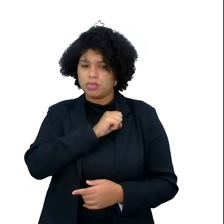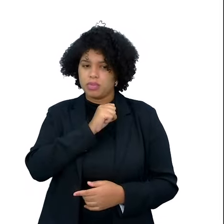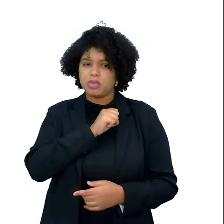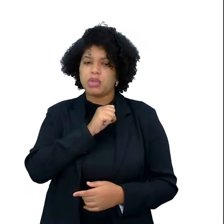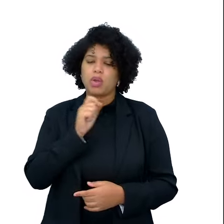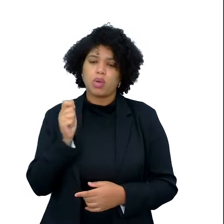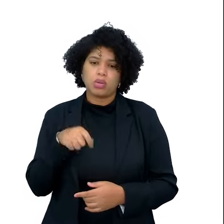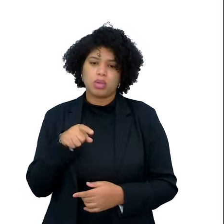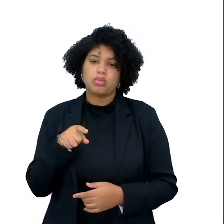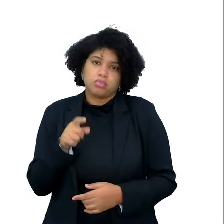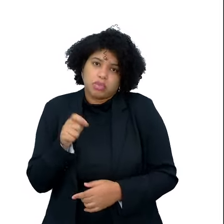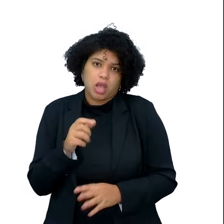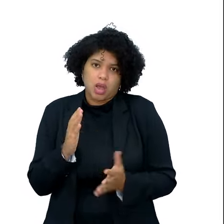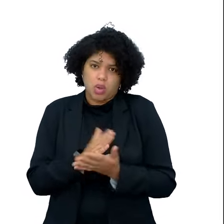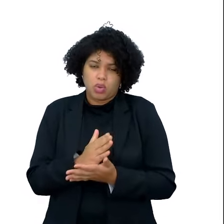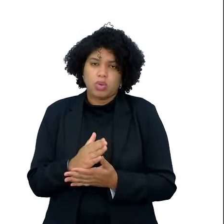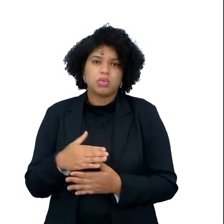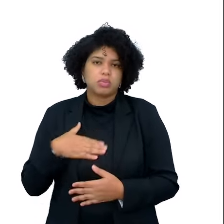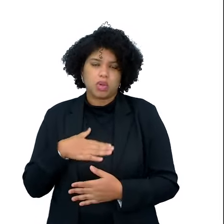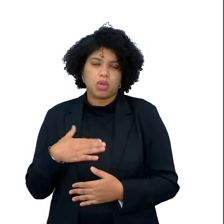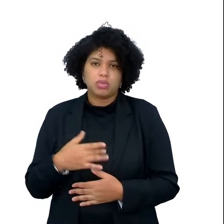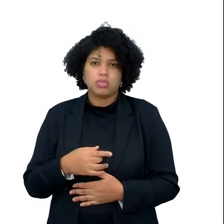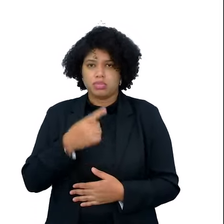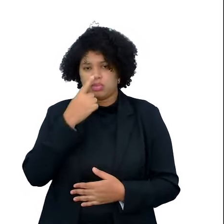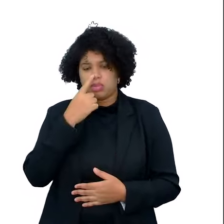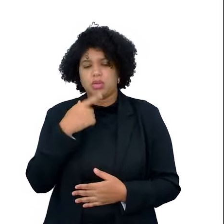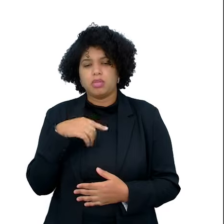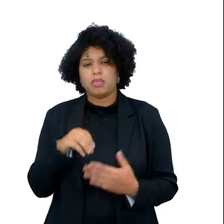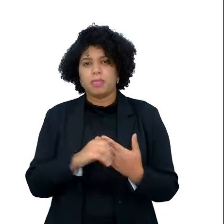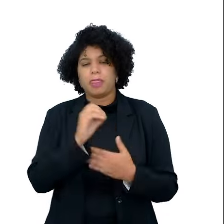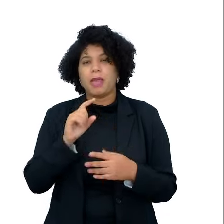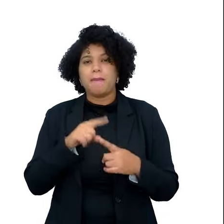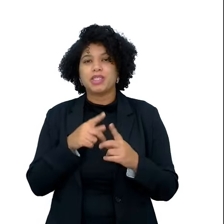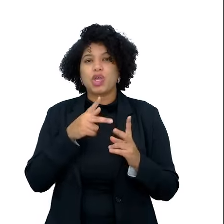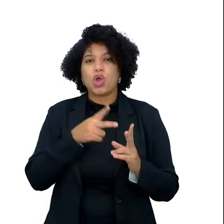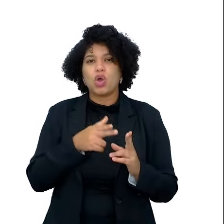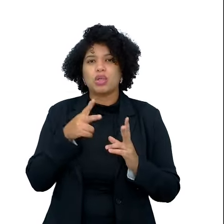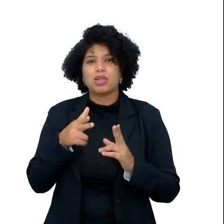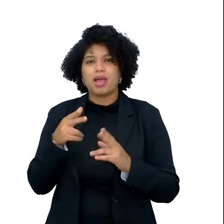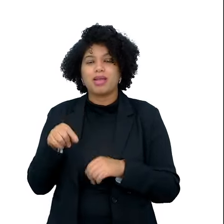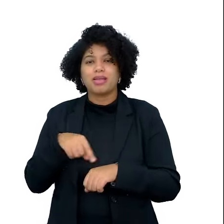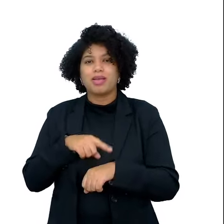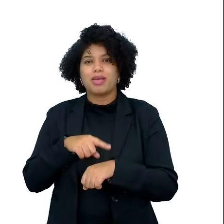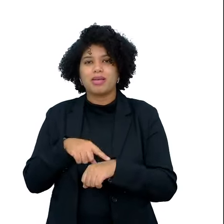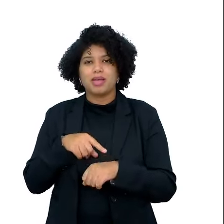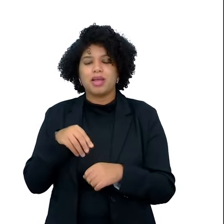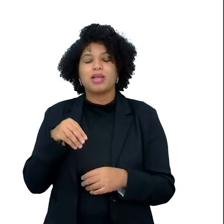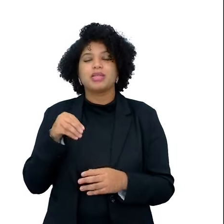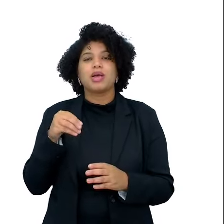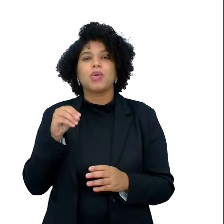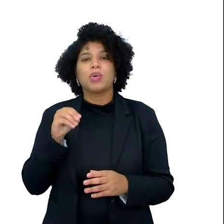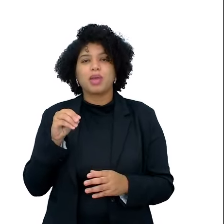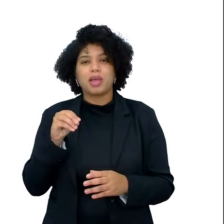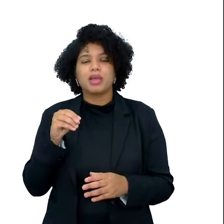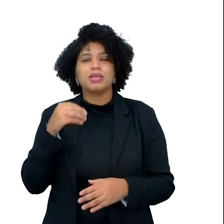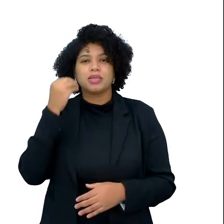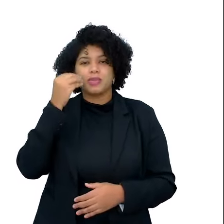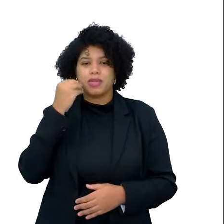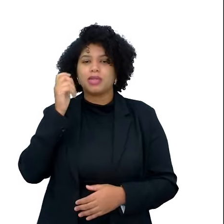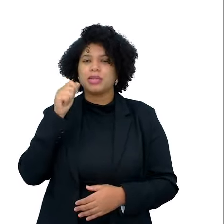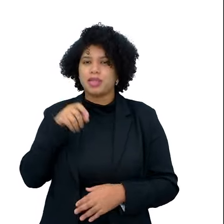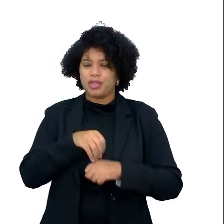ser uma alternativa, né? Vai da realidade de cada um, mas eu acho que trechos, principalmente os trechos experimentais que eram feitos, são muito bons. Então